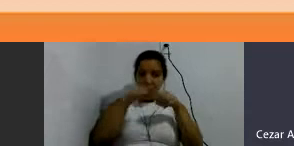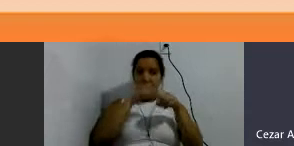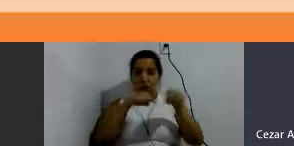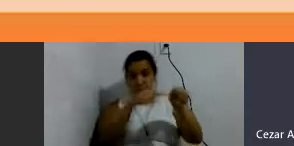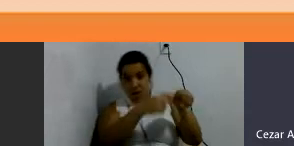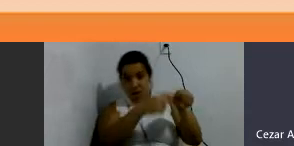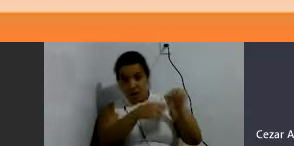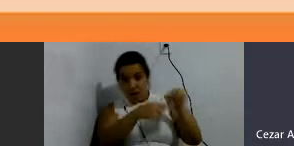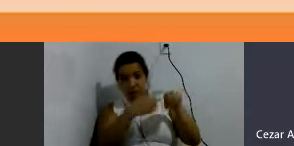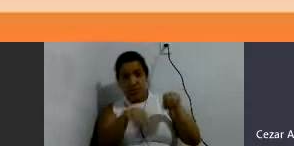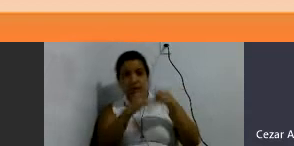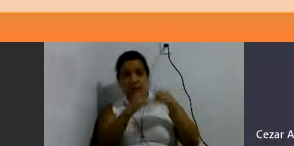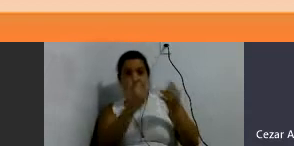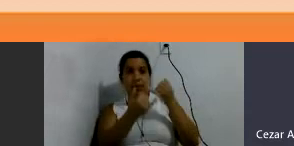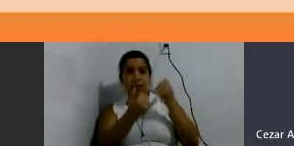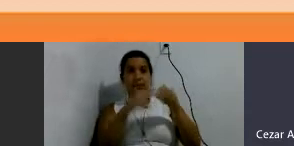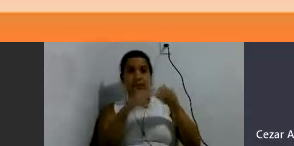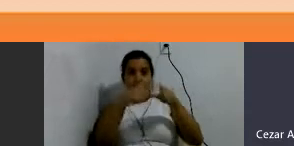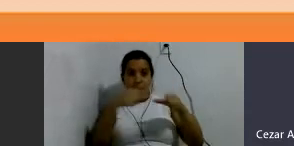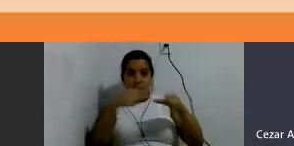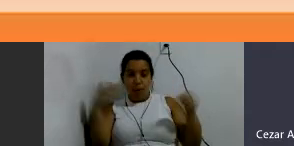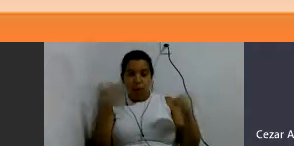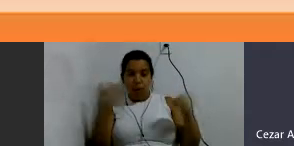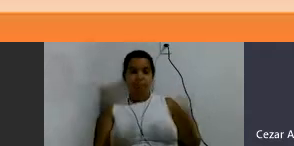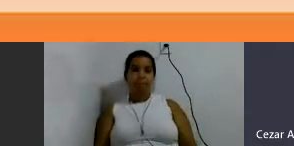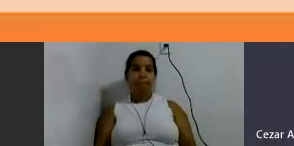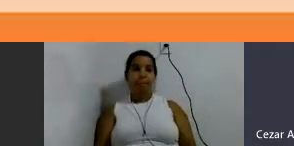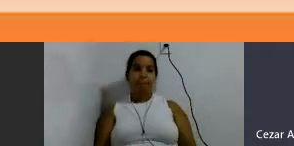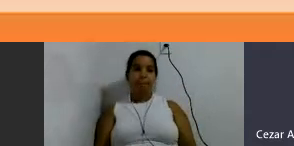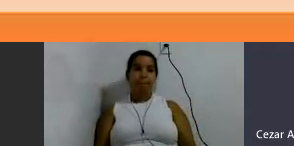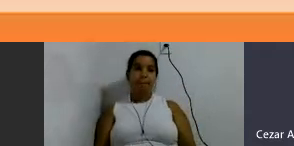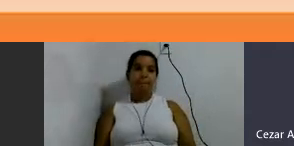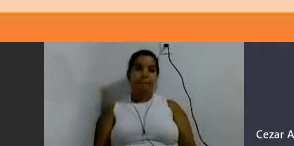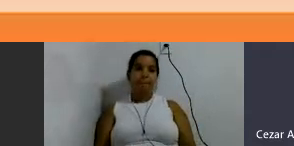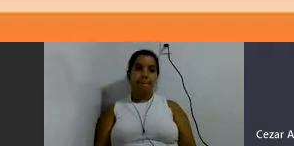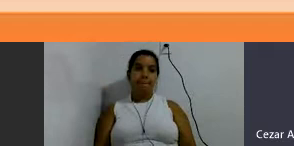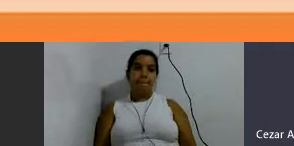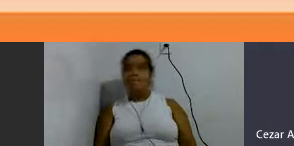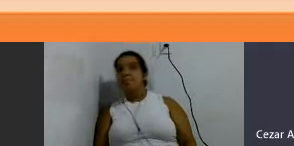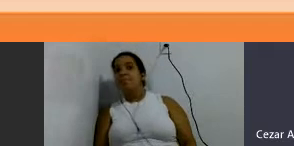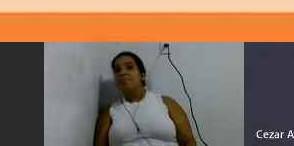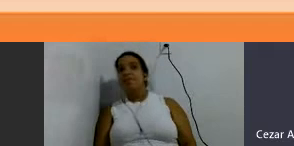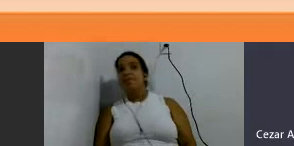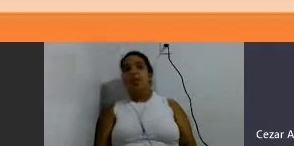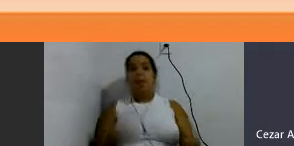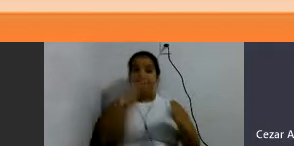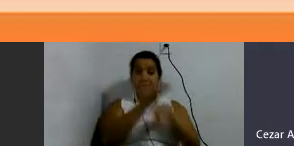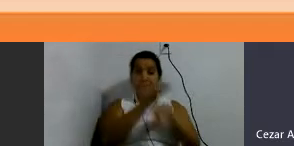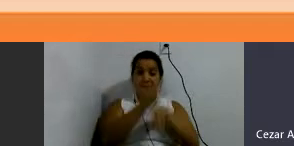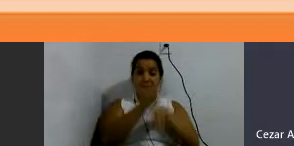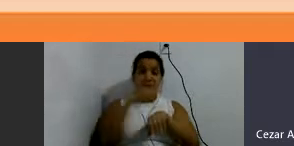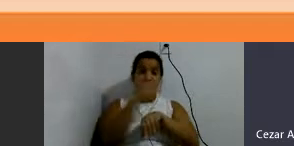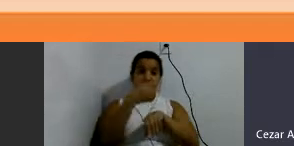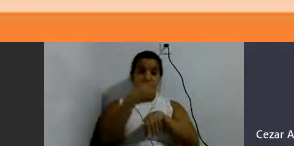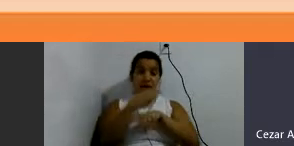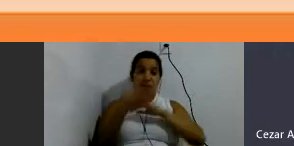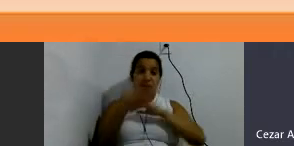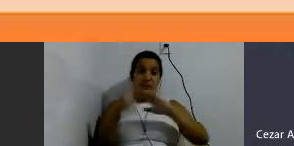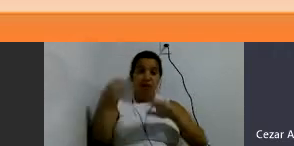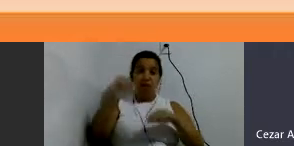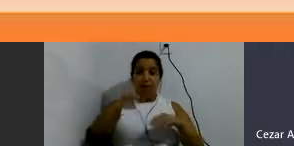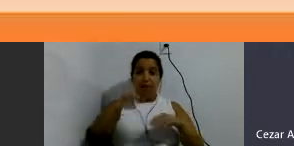cinetoplasto em forma de bastão. Inclusive, esse material aqui é um aspirado de medula